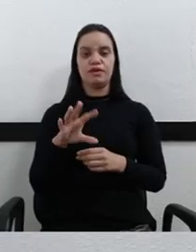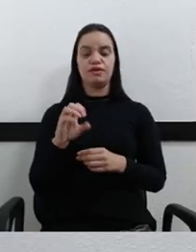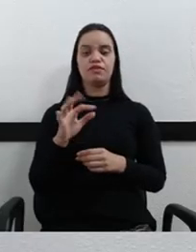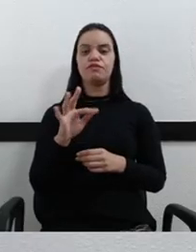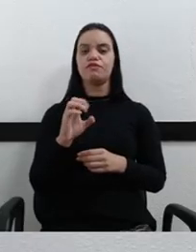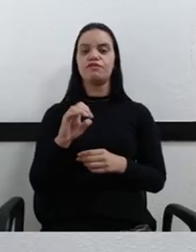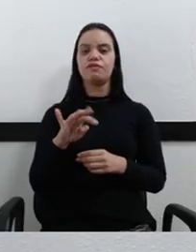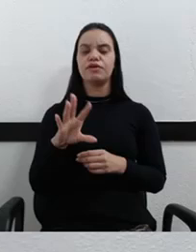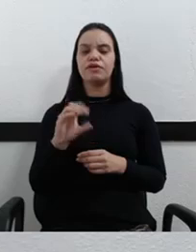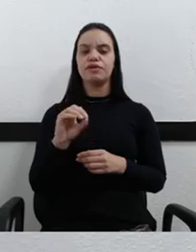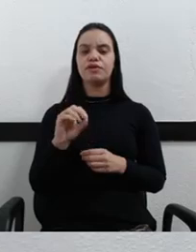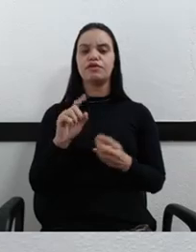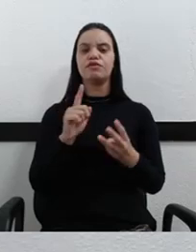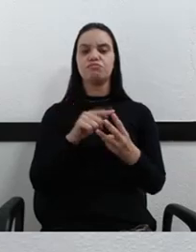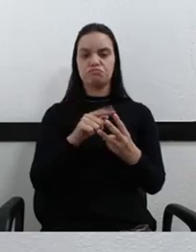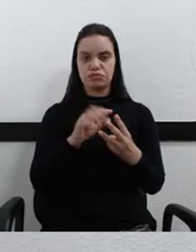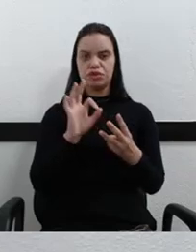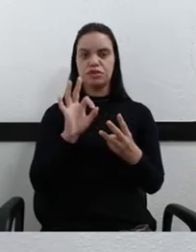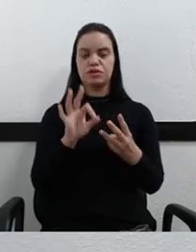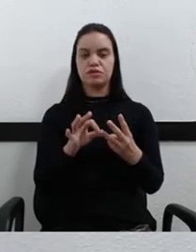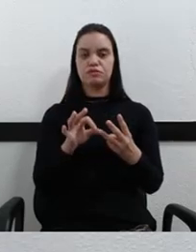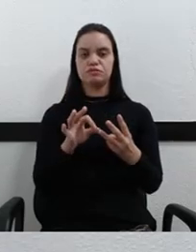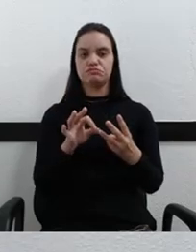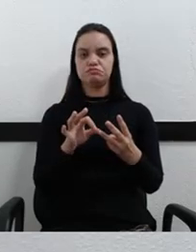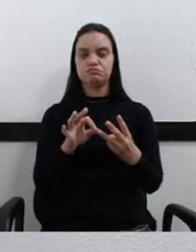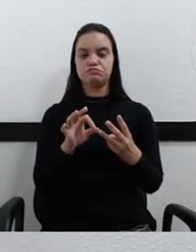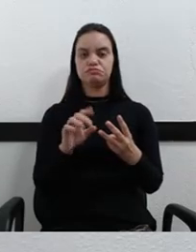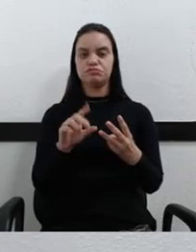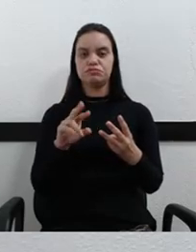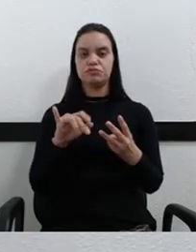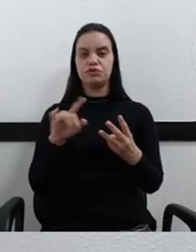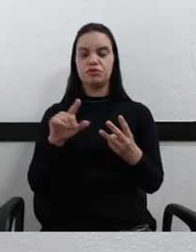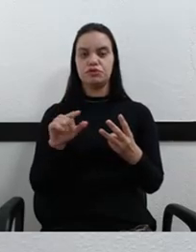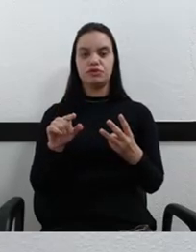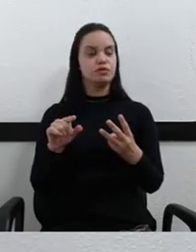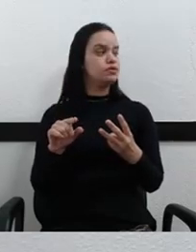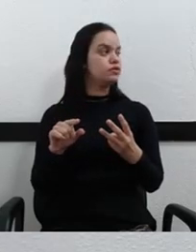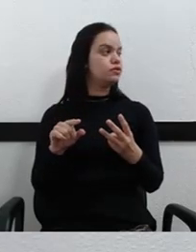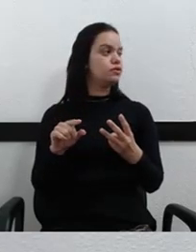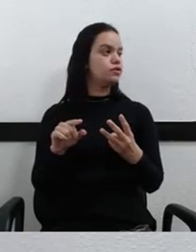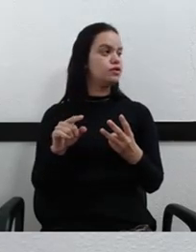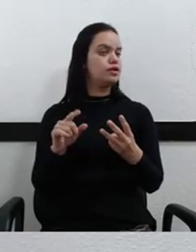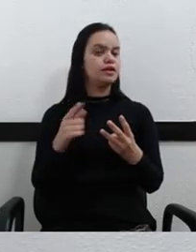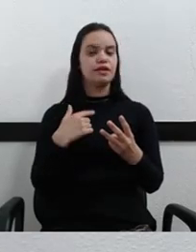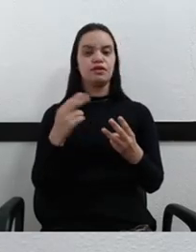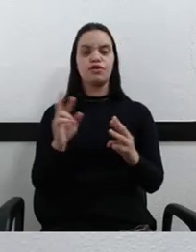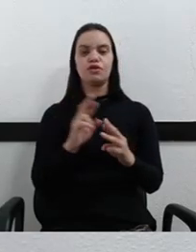Fábio. Com o proponente, presidente. Conselheiro Luiz Eduardo.